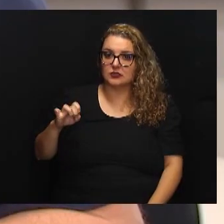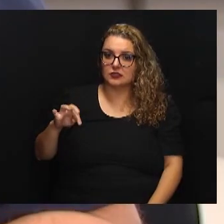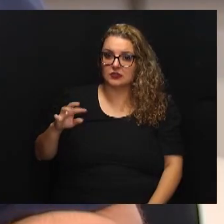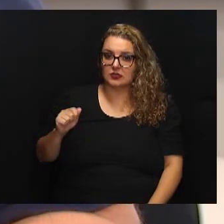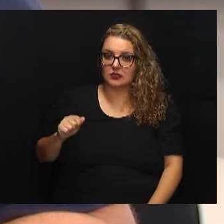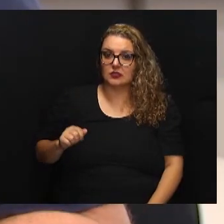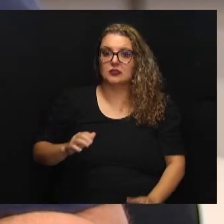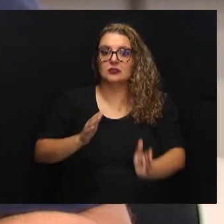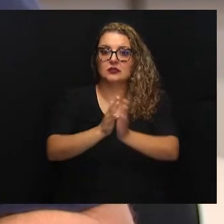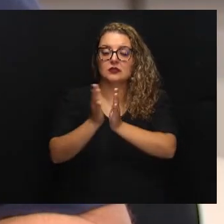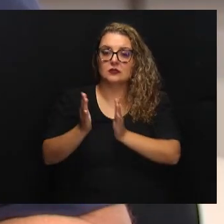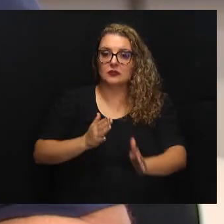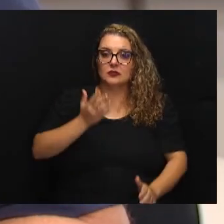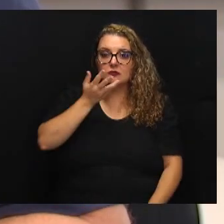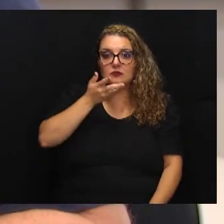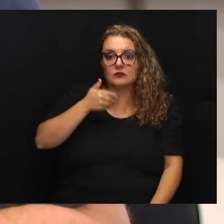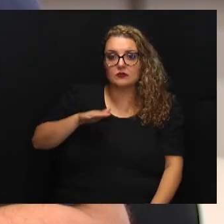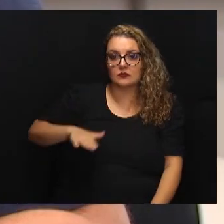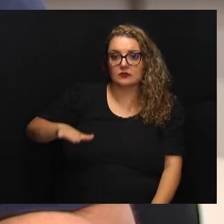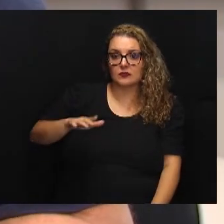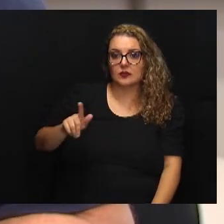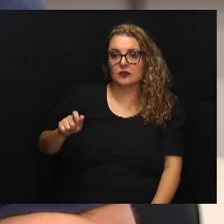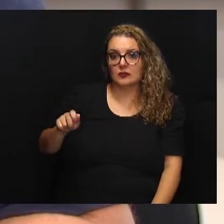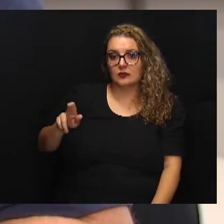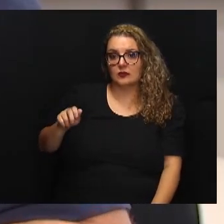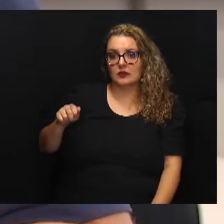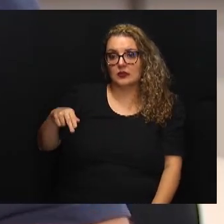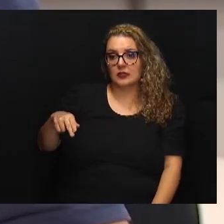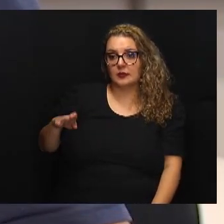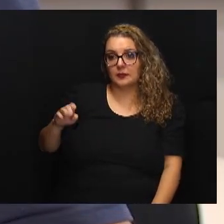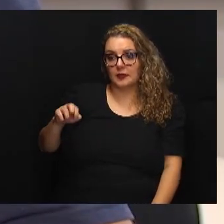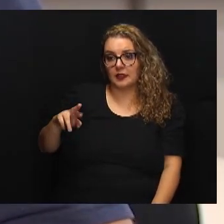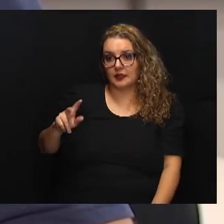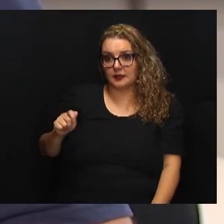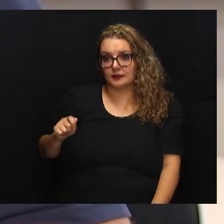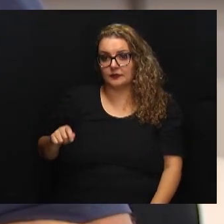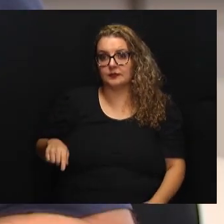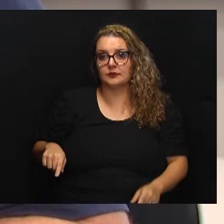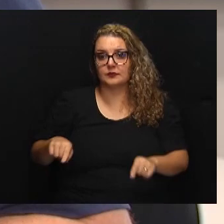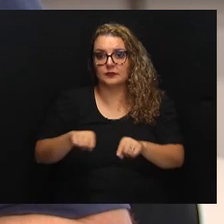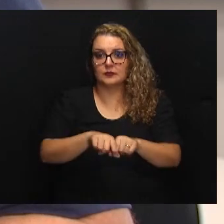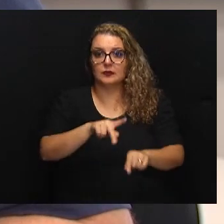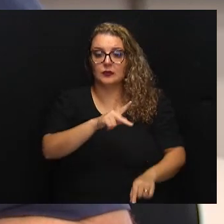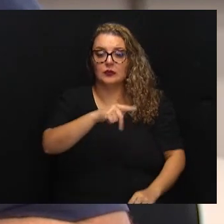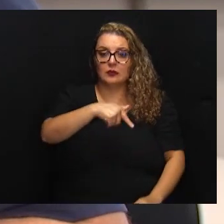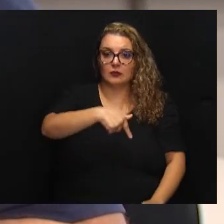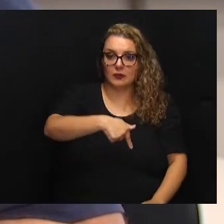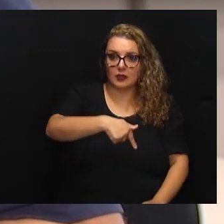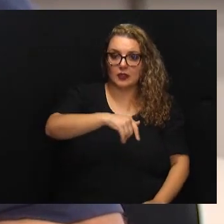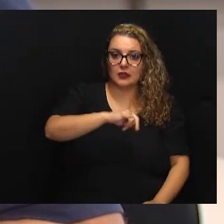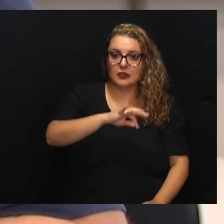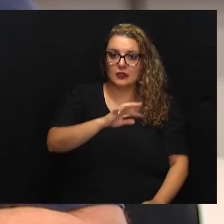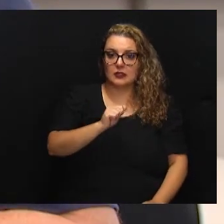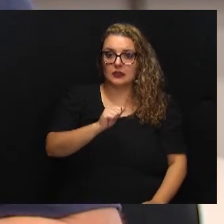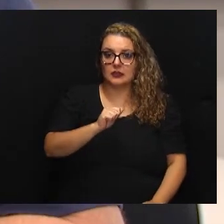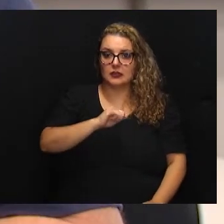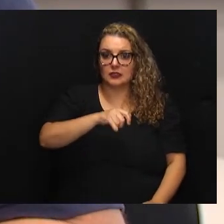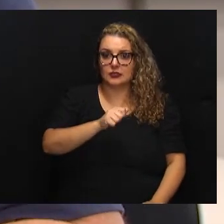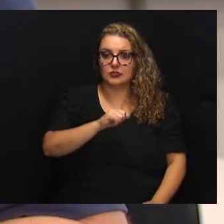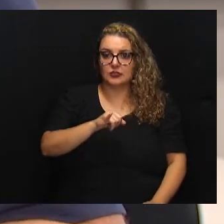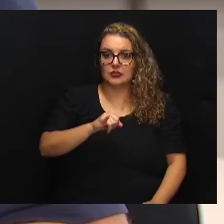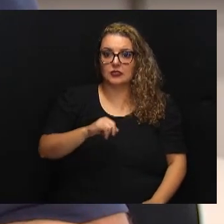Padre Anchieta, tem a biblioteca infantil que fica na região do Guanabara e também no